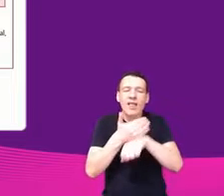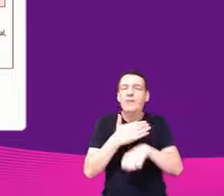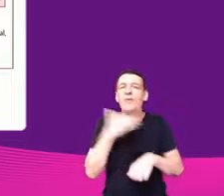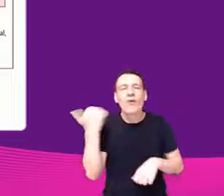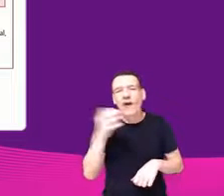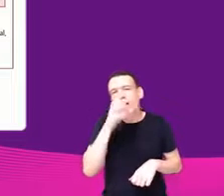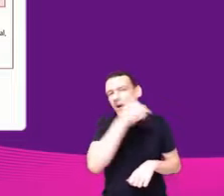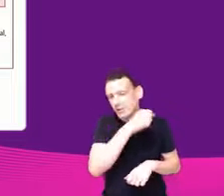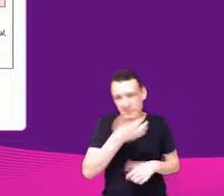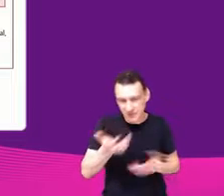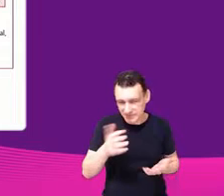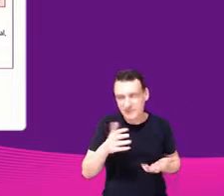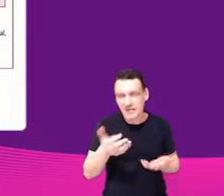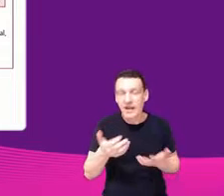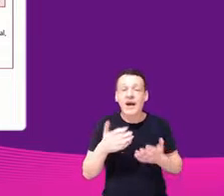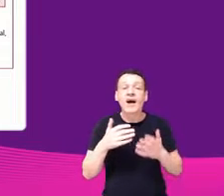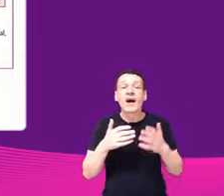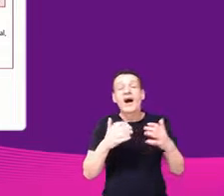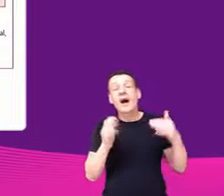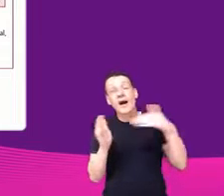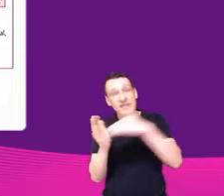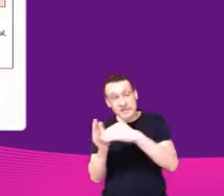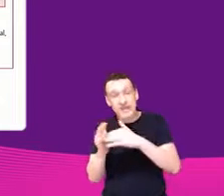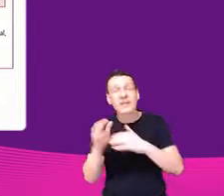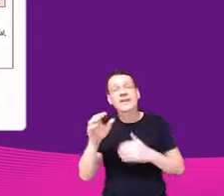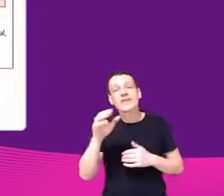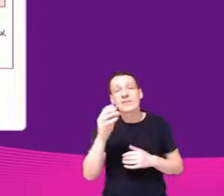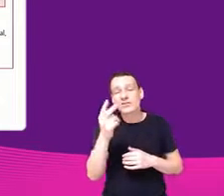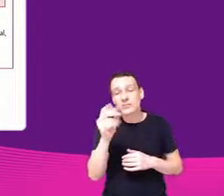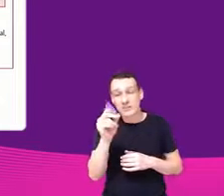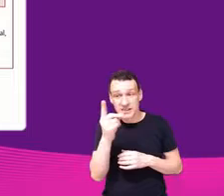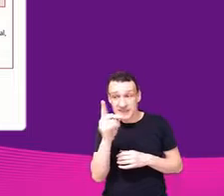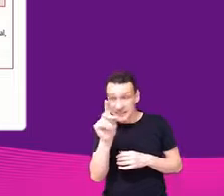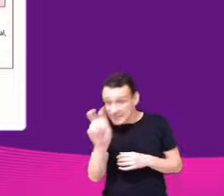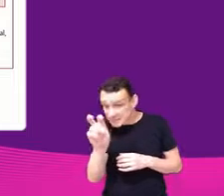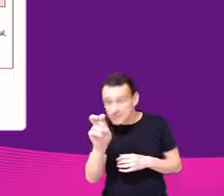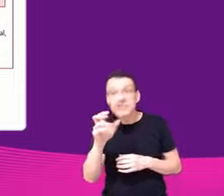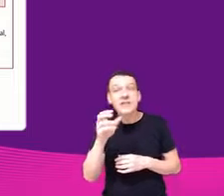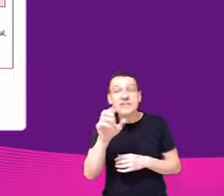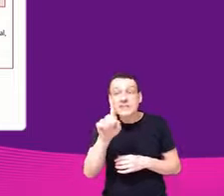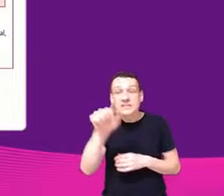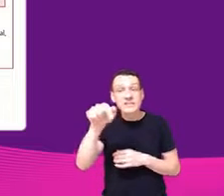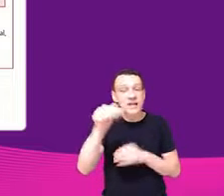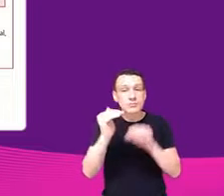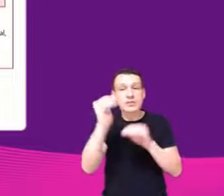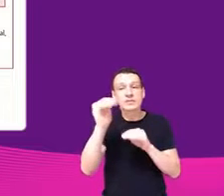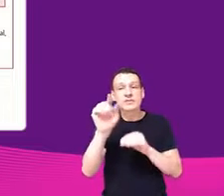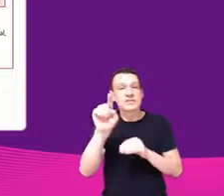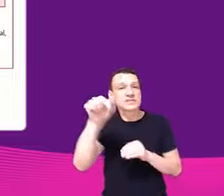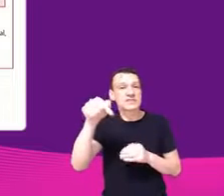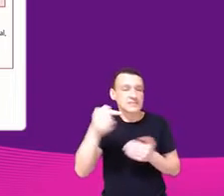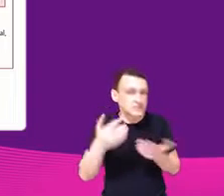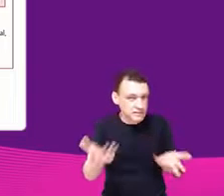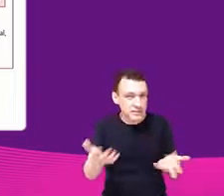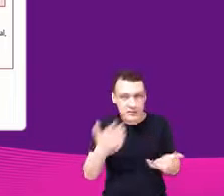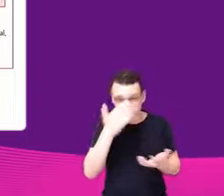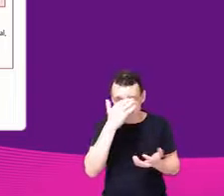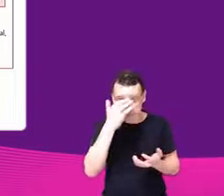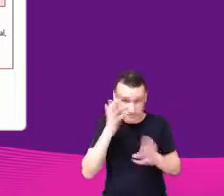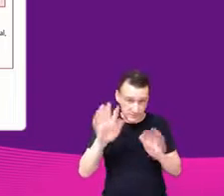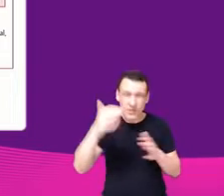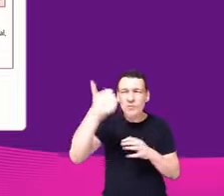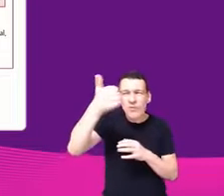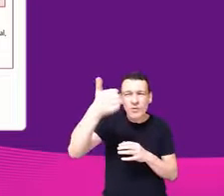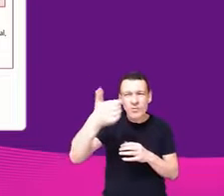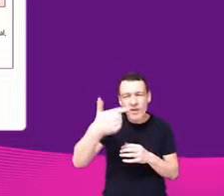e, finalmente, em 2015, para número 17. É a 17ª doença, né, nesses dados mais